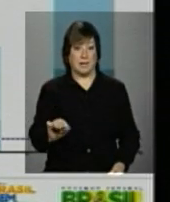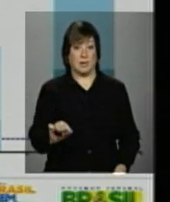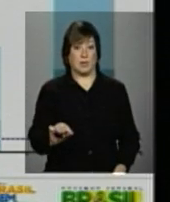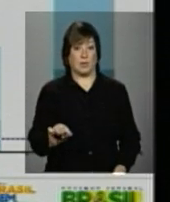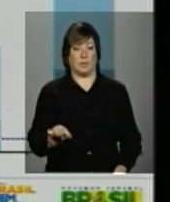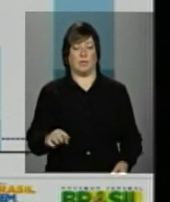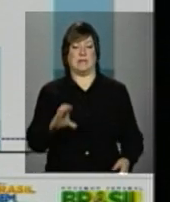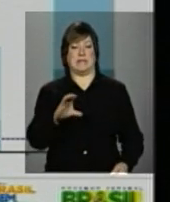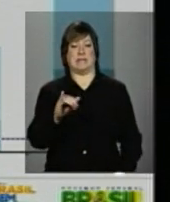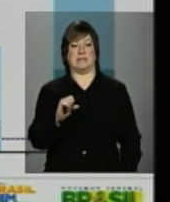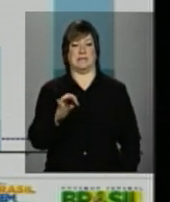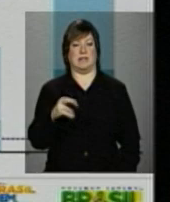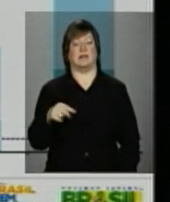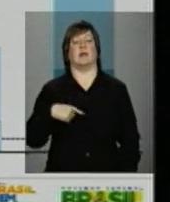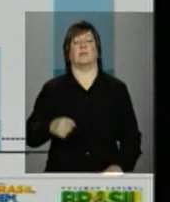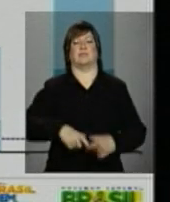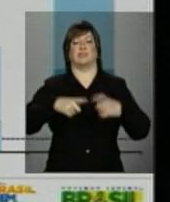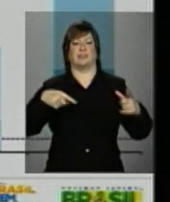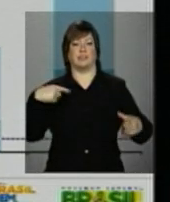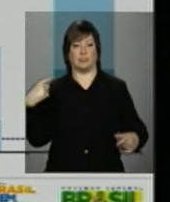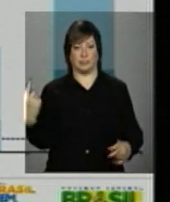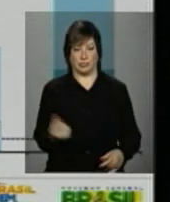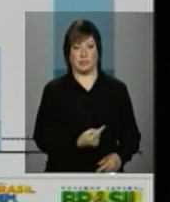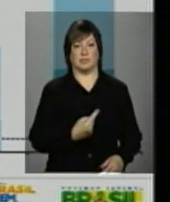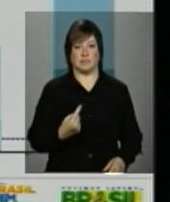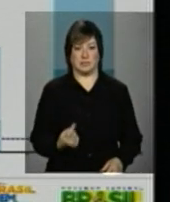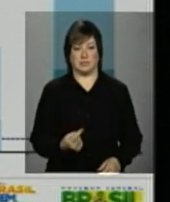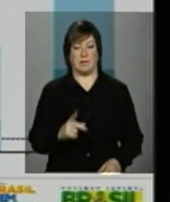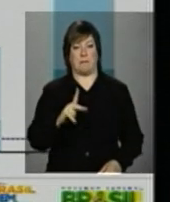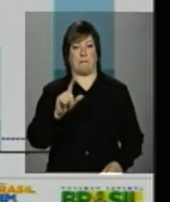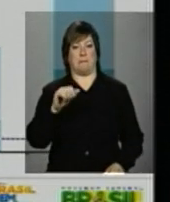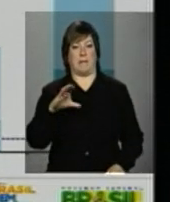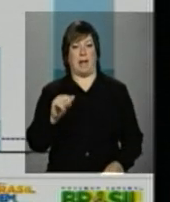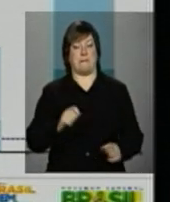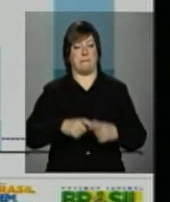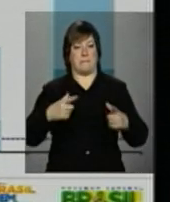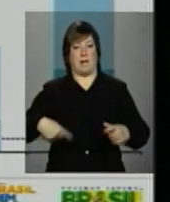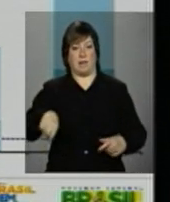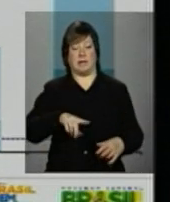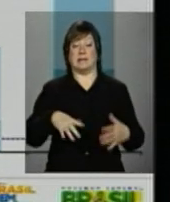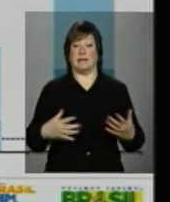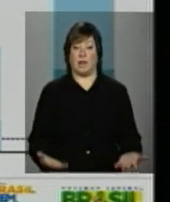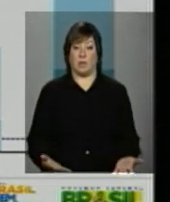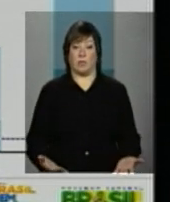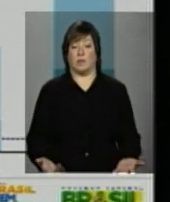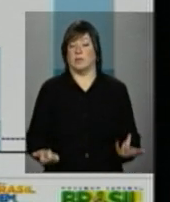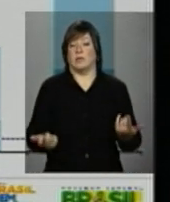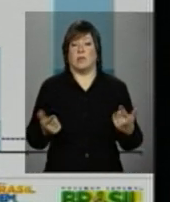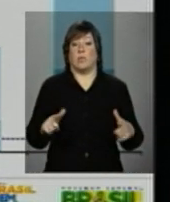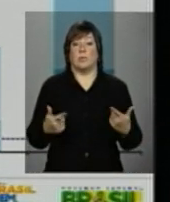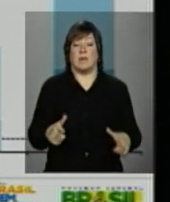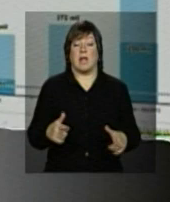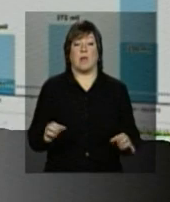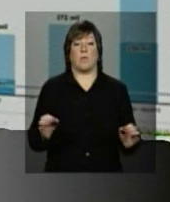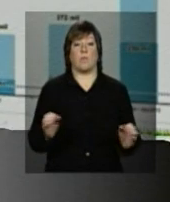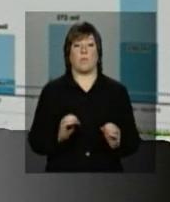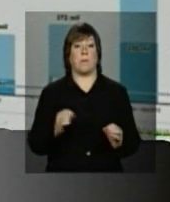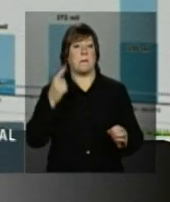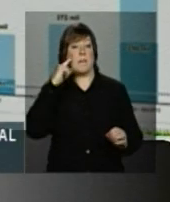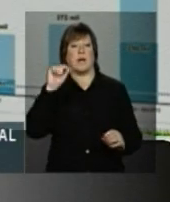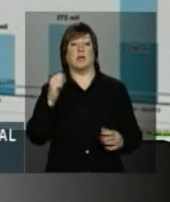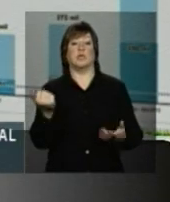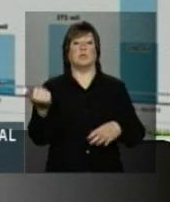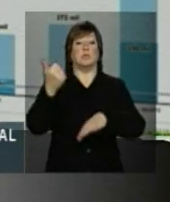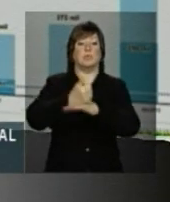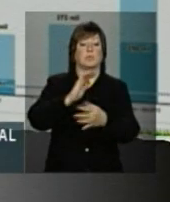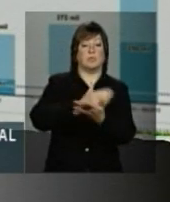A grande maioria delas cisternas de placa portanto nós não não existe nenhuma expectativa de substituir até